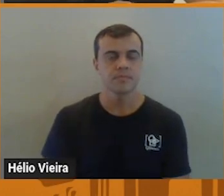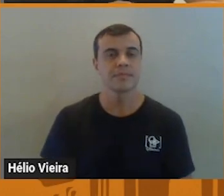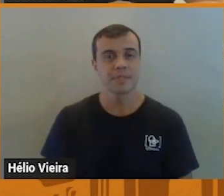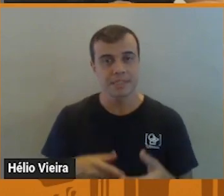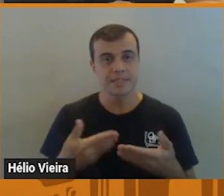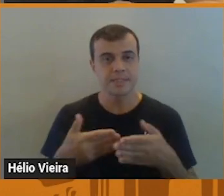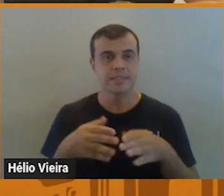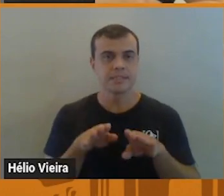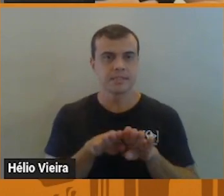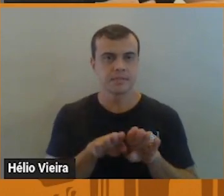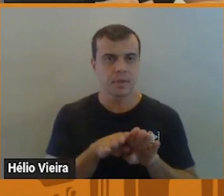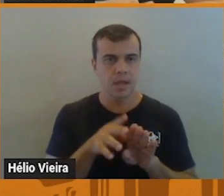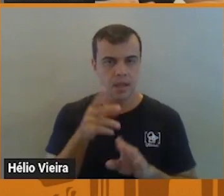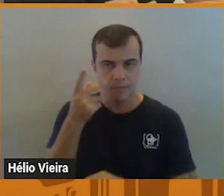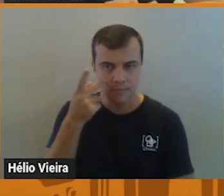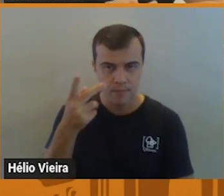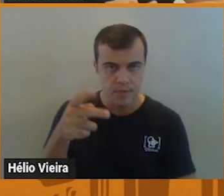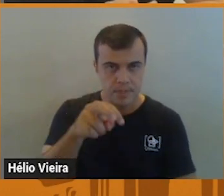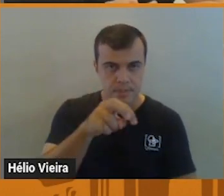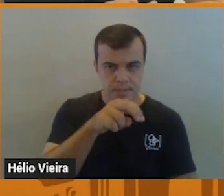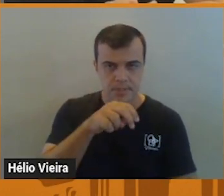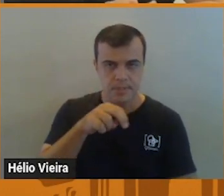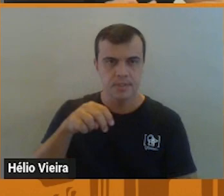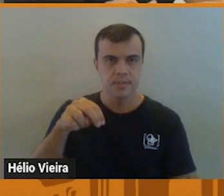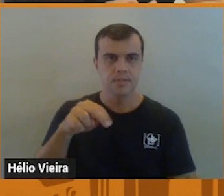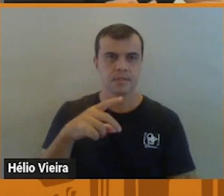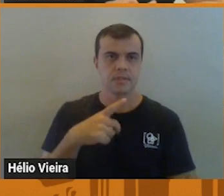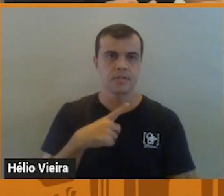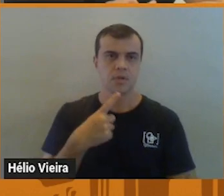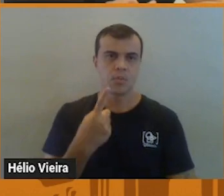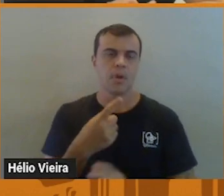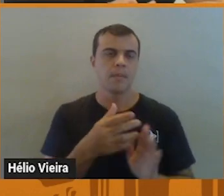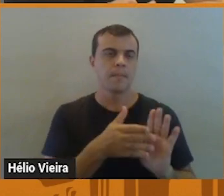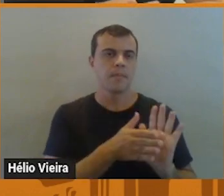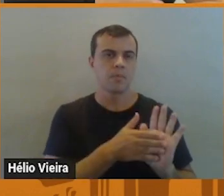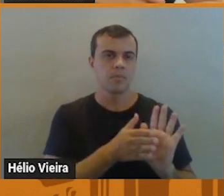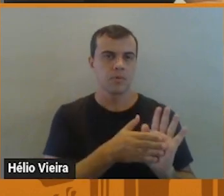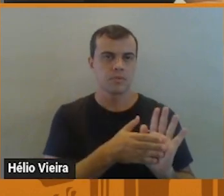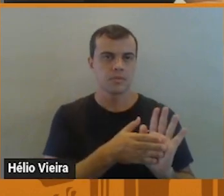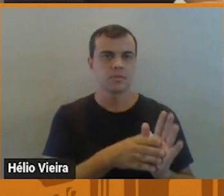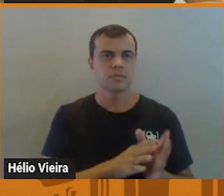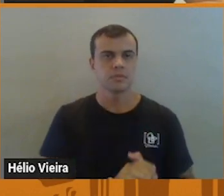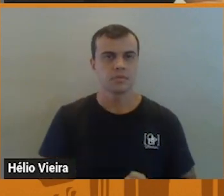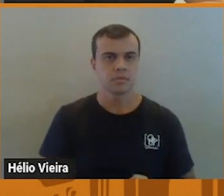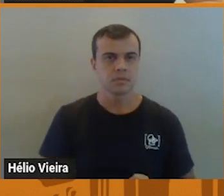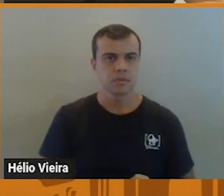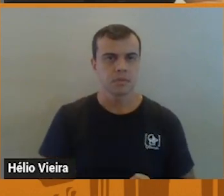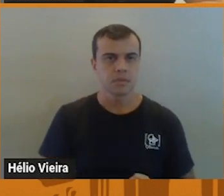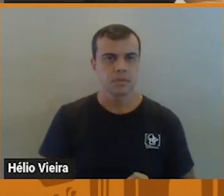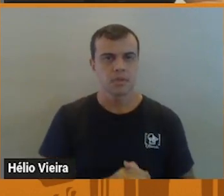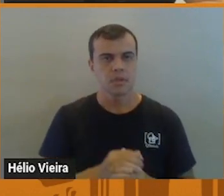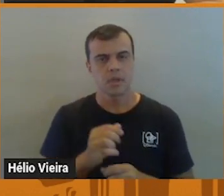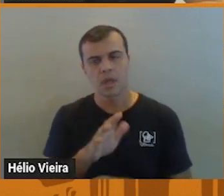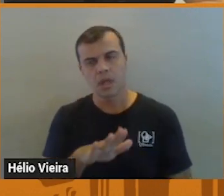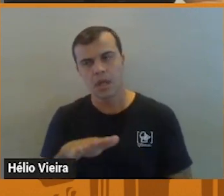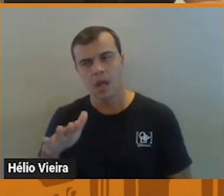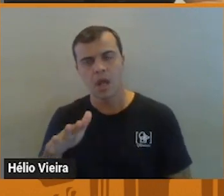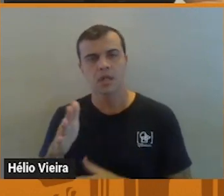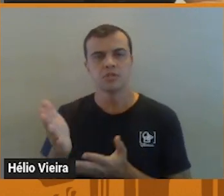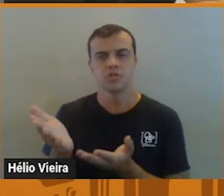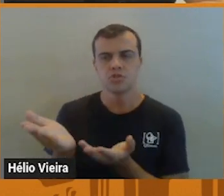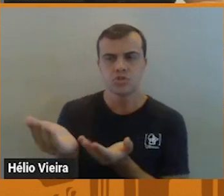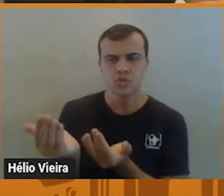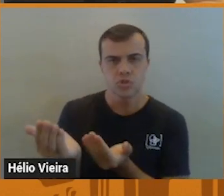E, durante essa visita, uma proposta é que a coisa que criança, que a